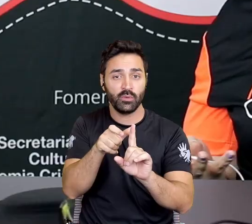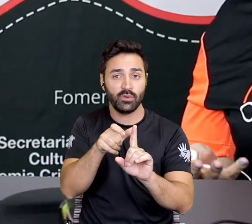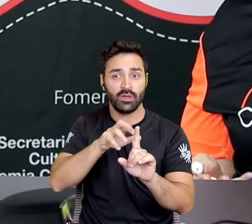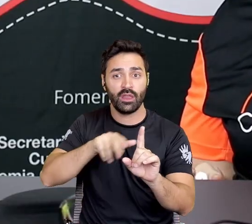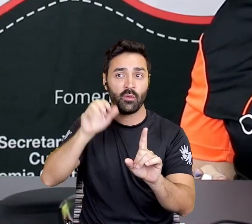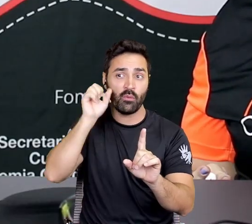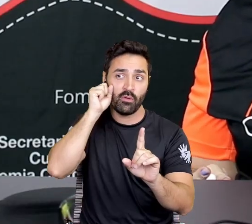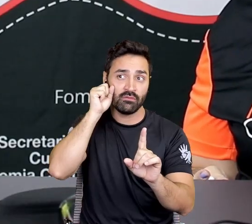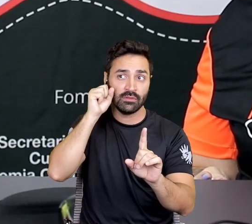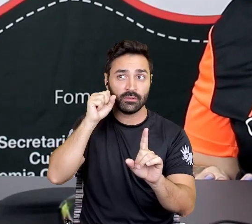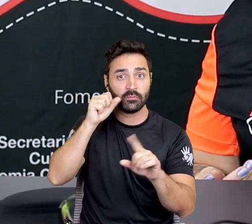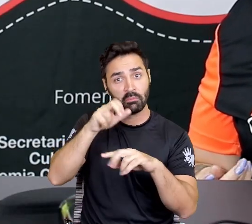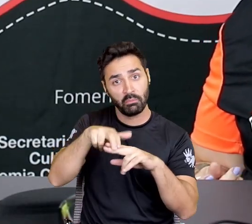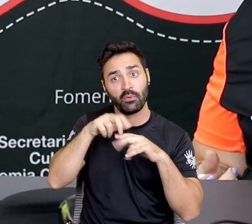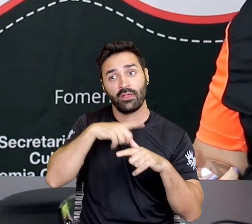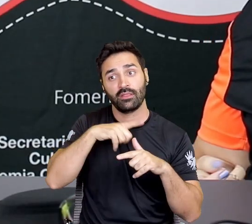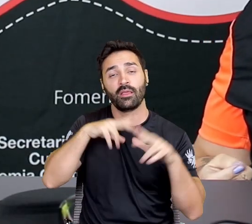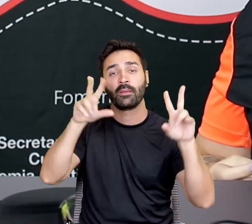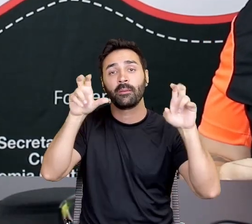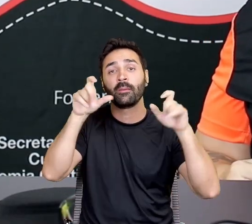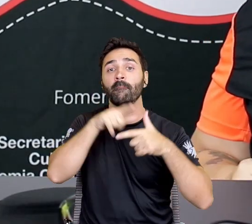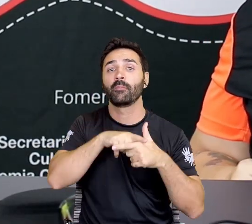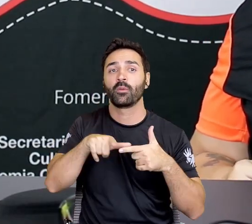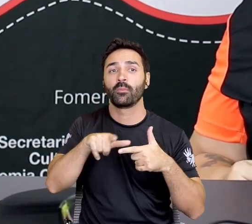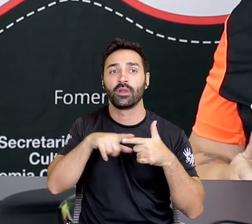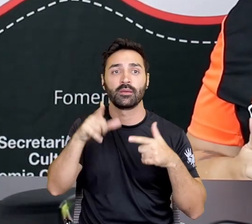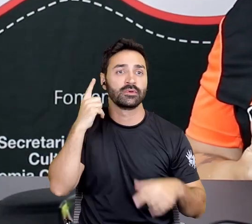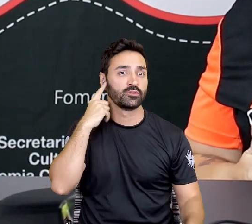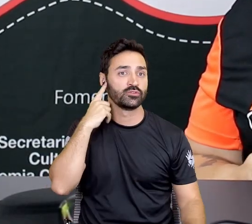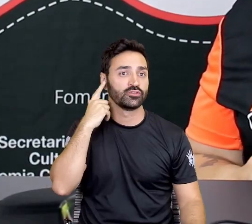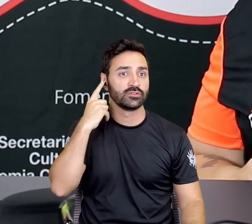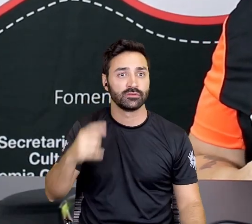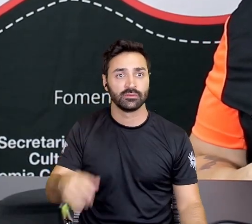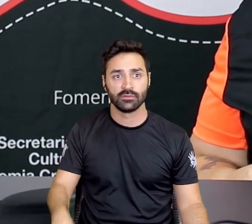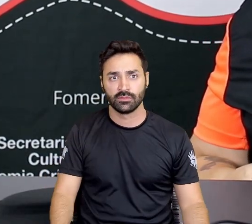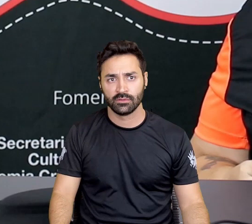não escuta. Certo?